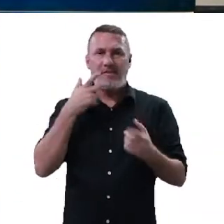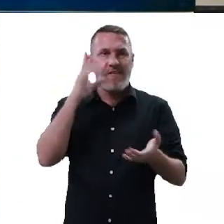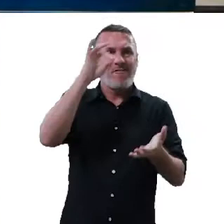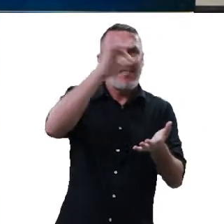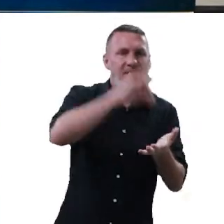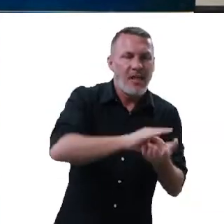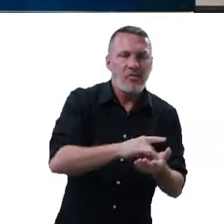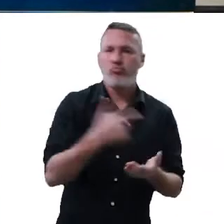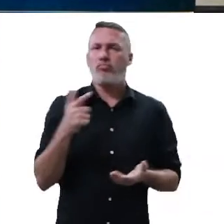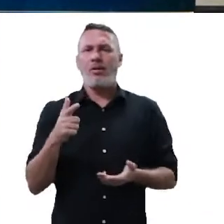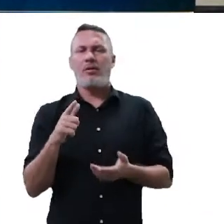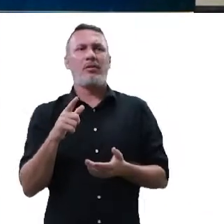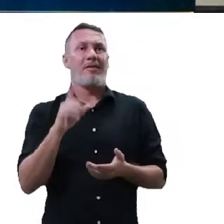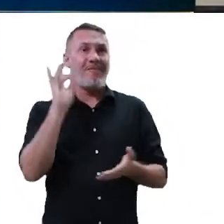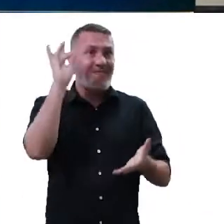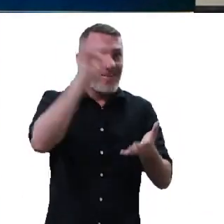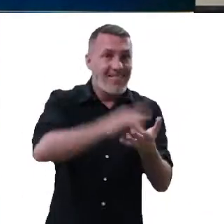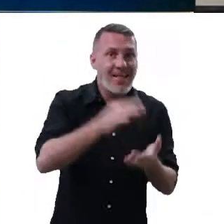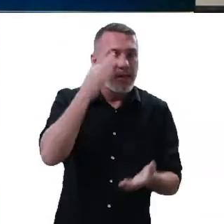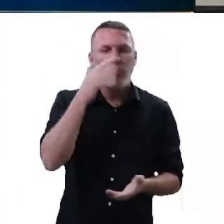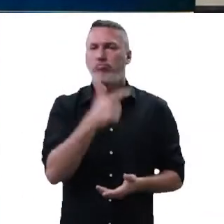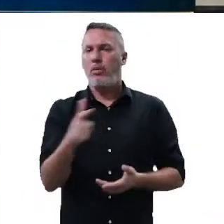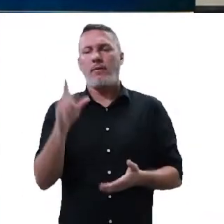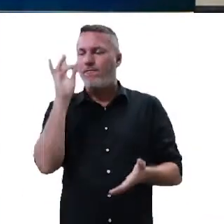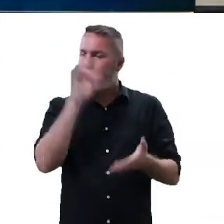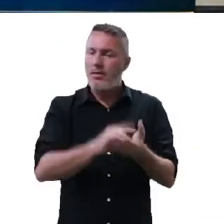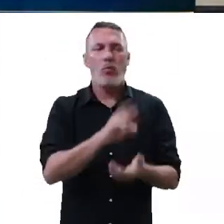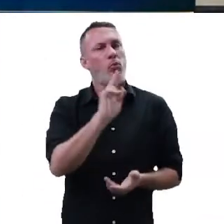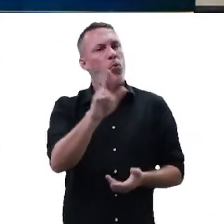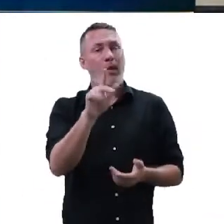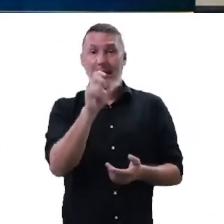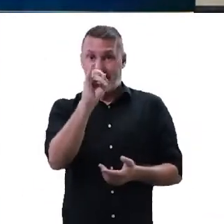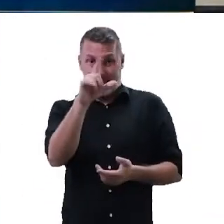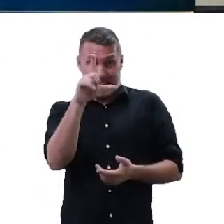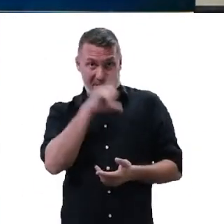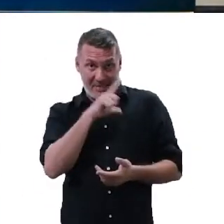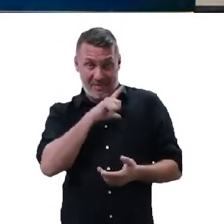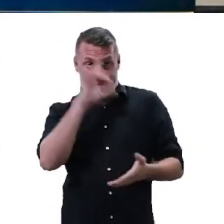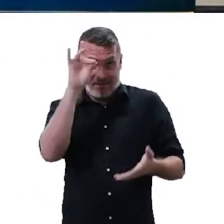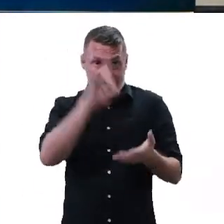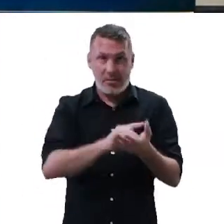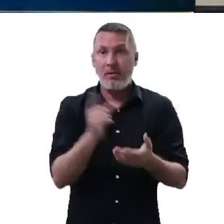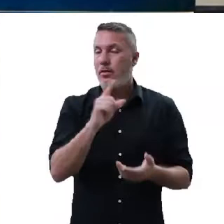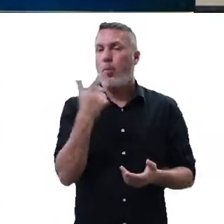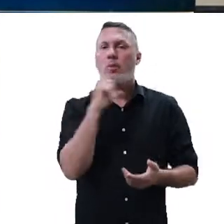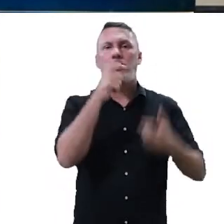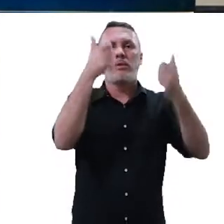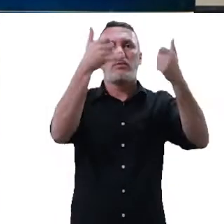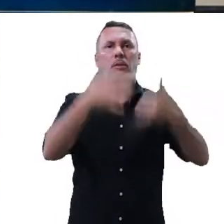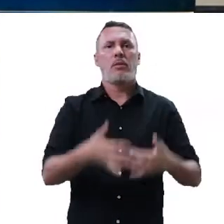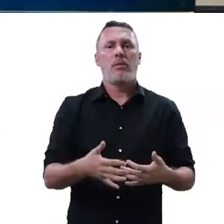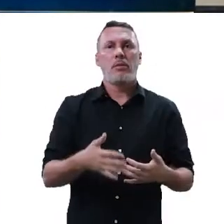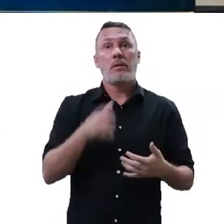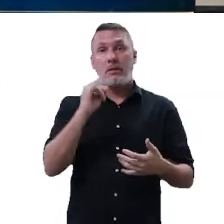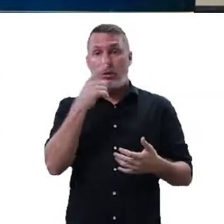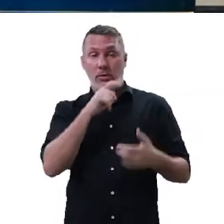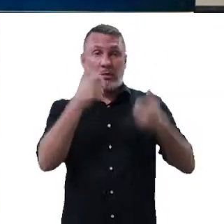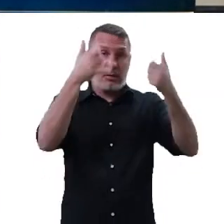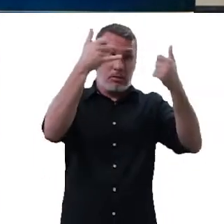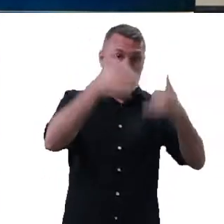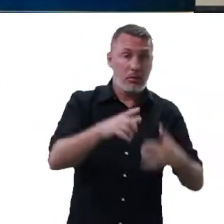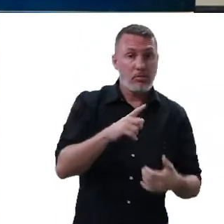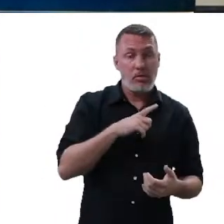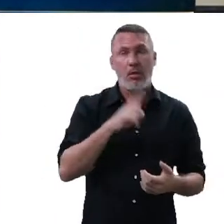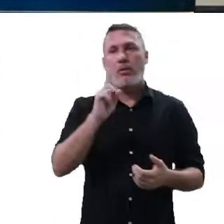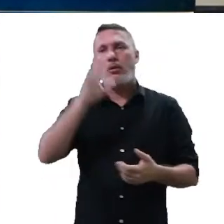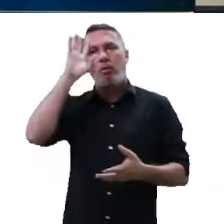real não existe. Olha que interessante. Ele vai assim, o real não existe. Se existisse, a gente não conseguiria descrever. E se a gente